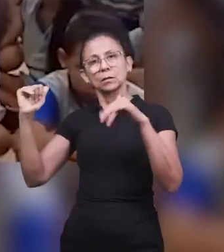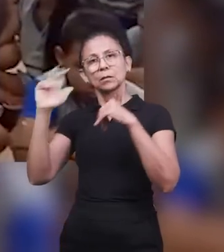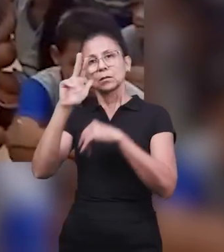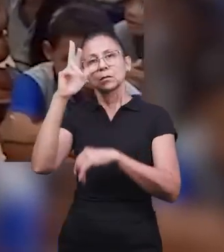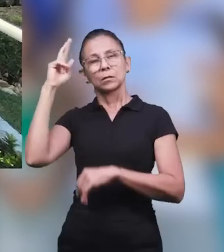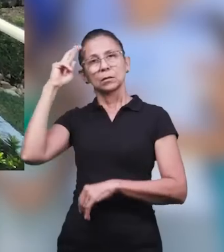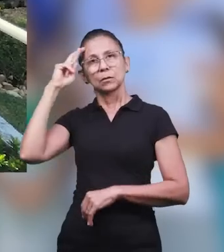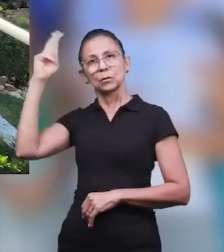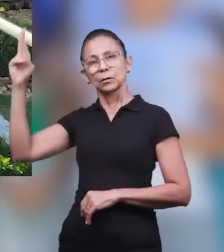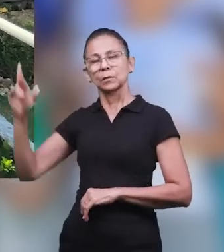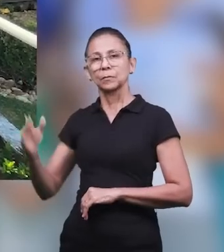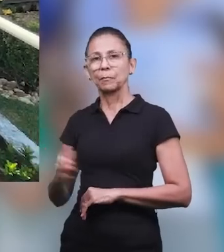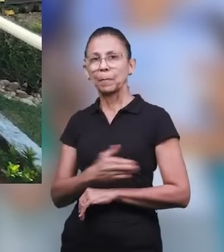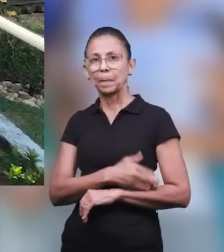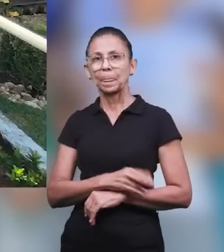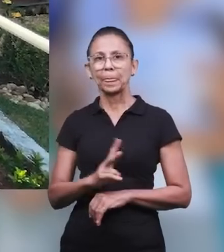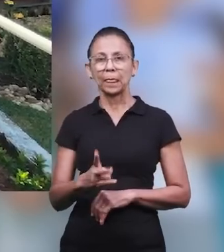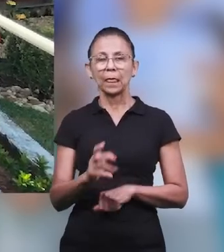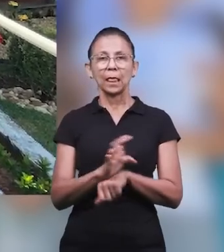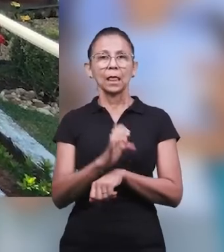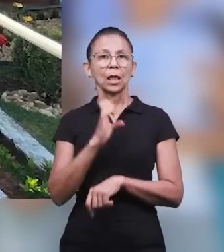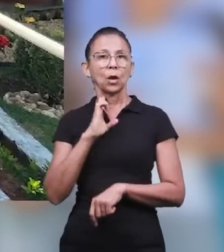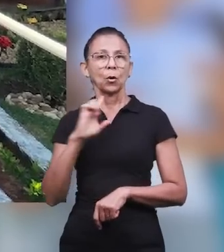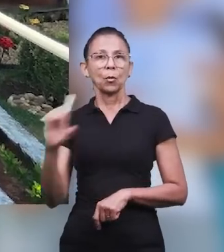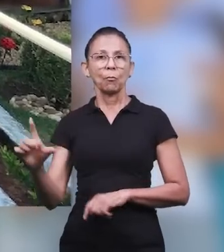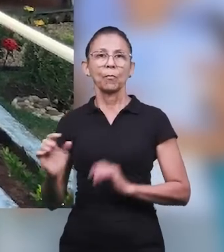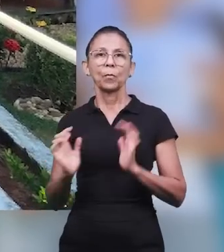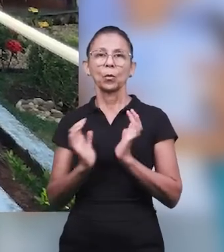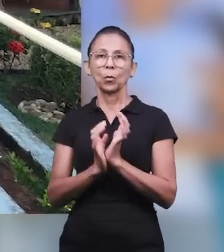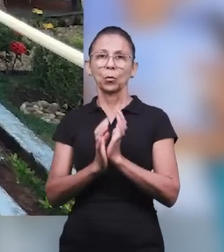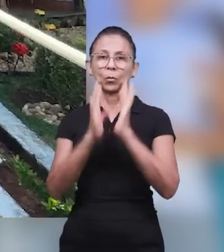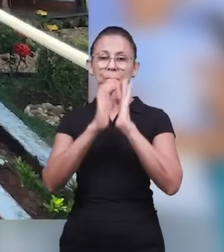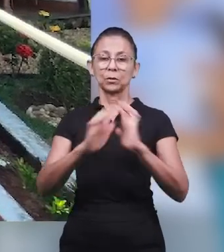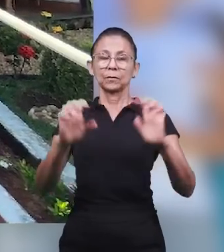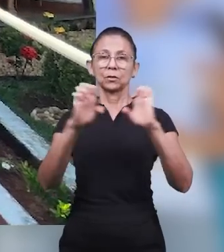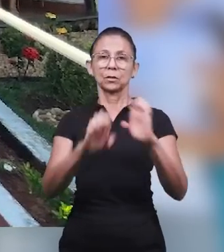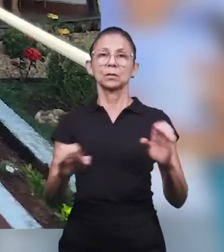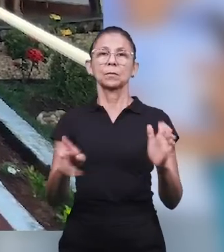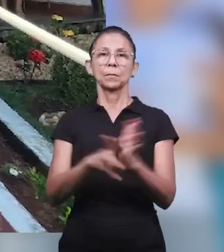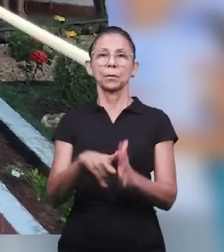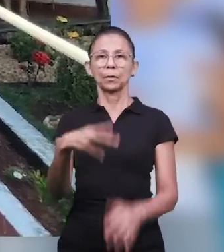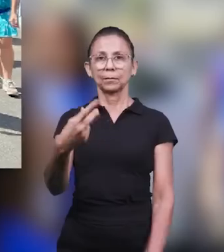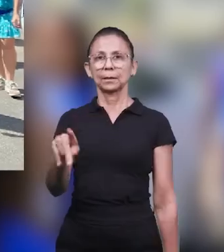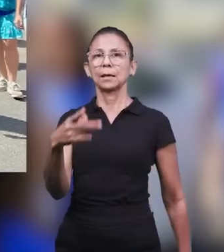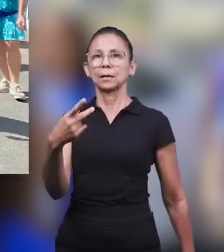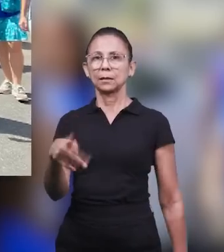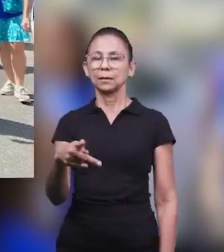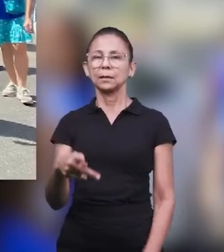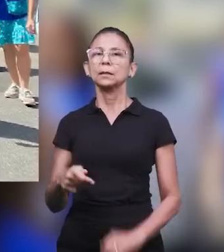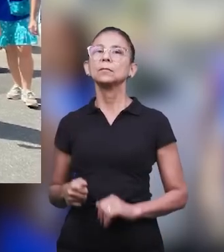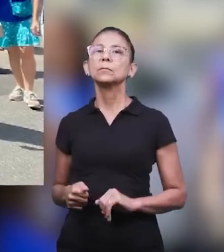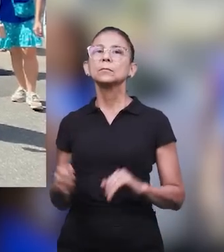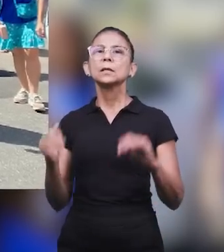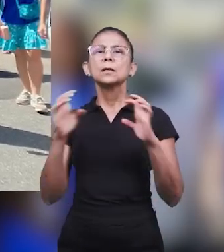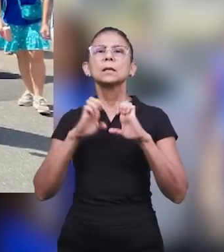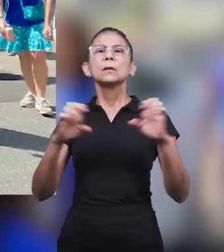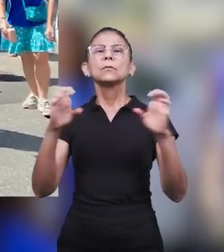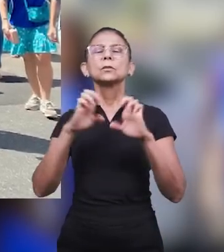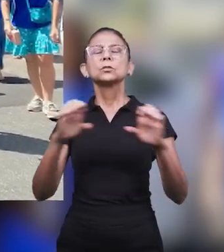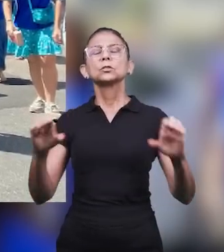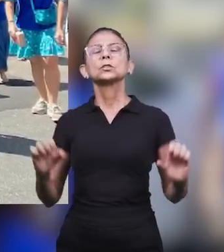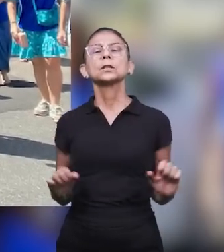do Senhor. Em Timóteo, Minas Gerais, a caravana evangelística da região realizou um trabalho na Igreja